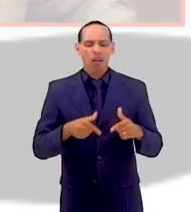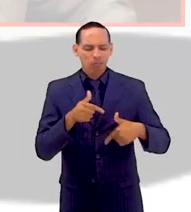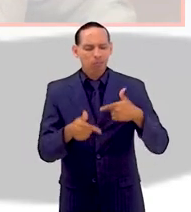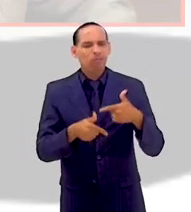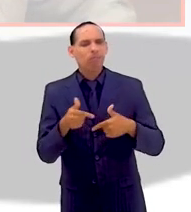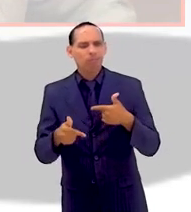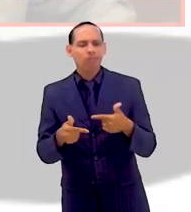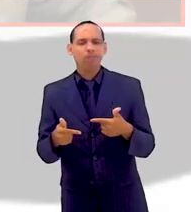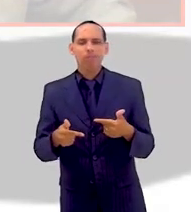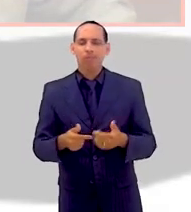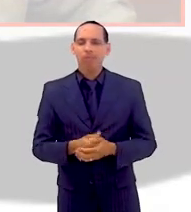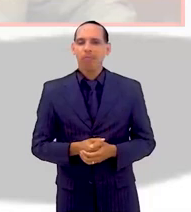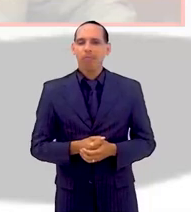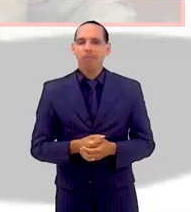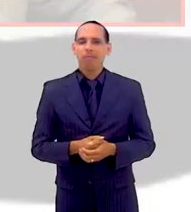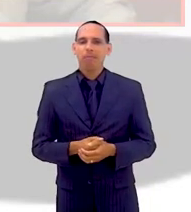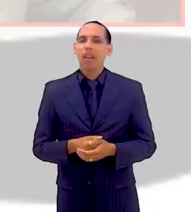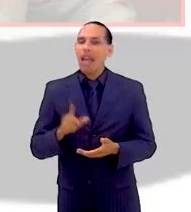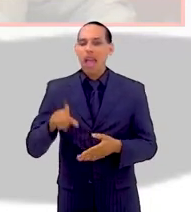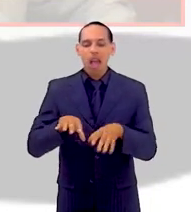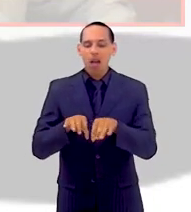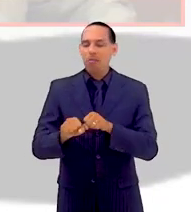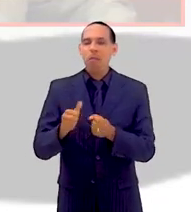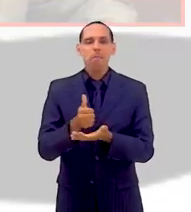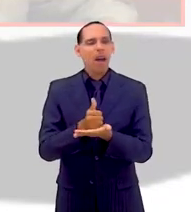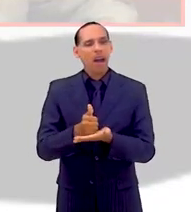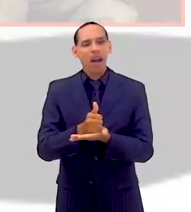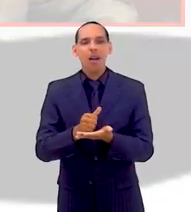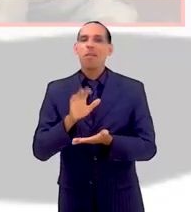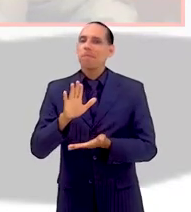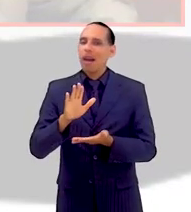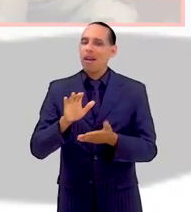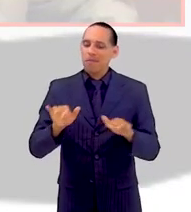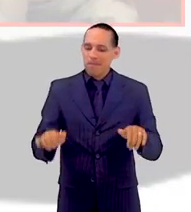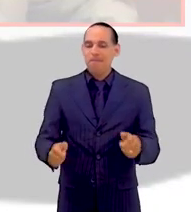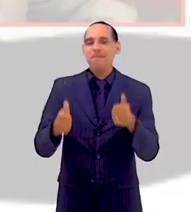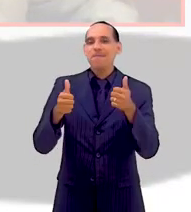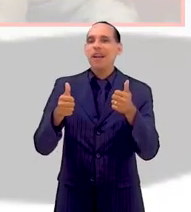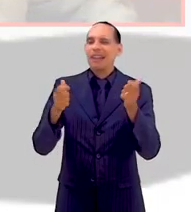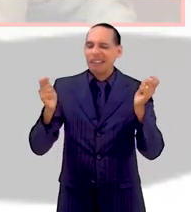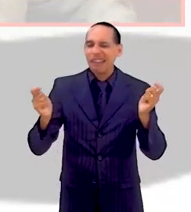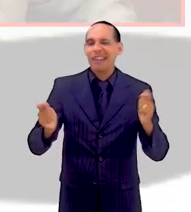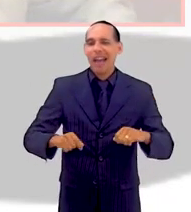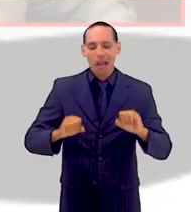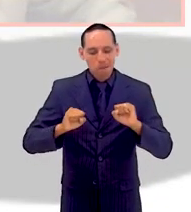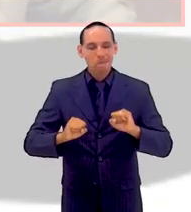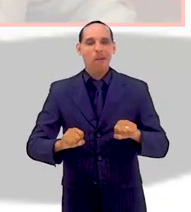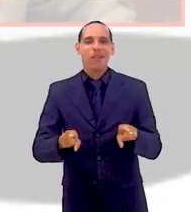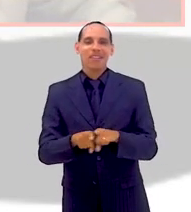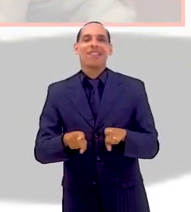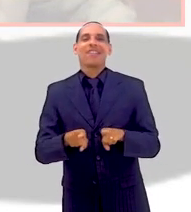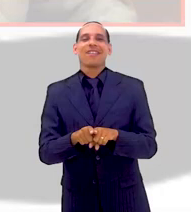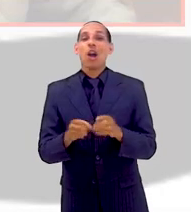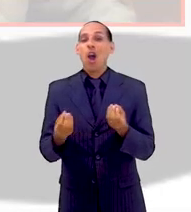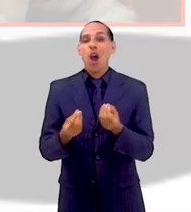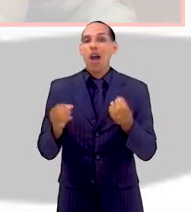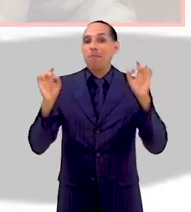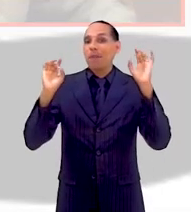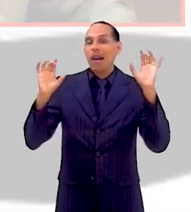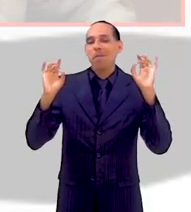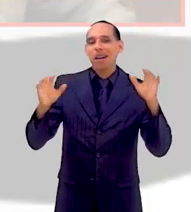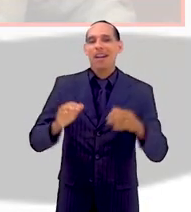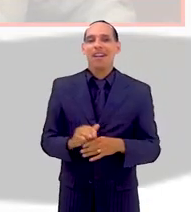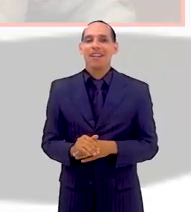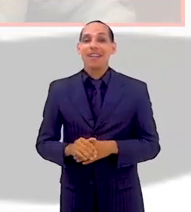iniciais, pouca formação básica, mas que pode ser aprimorada e deve ser aprimorada no sentido da especialização quando você